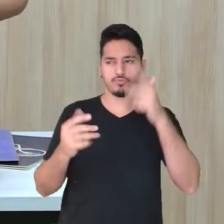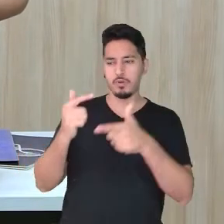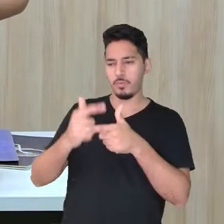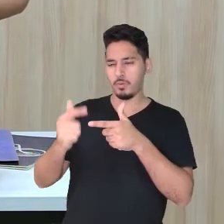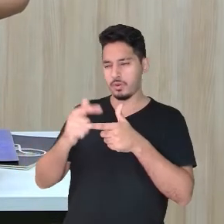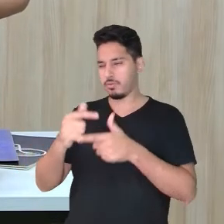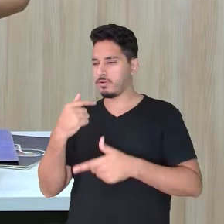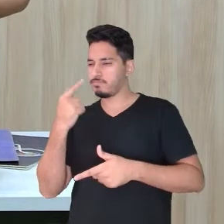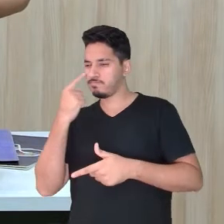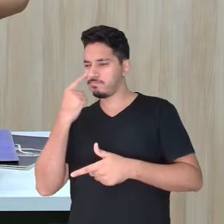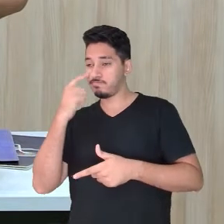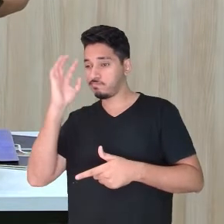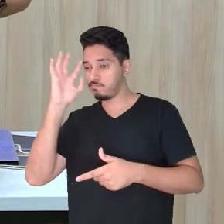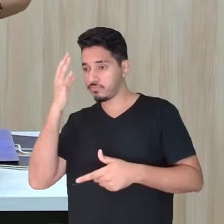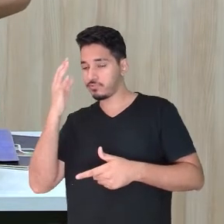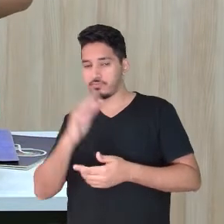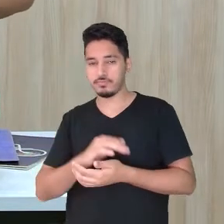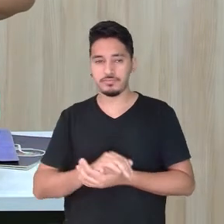problemas.